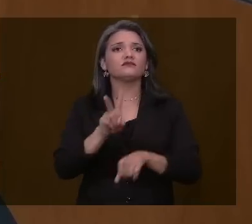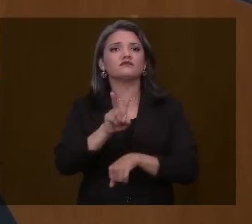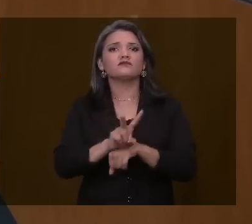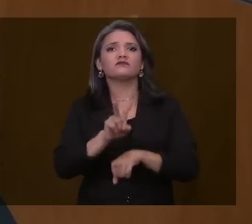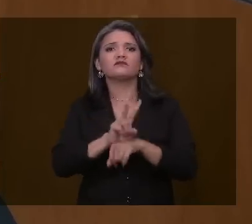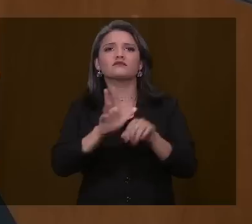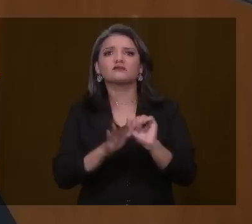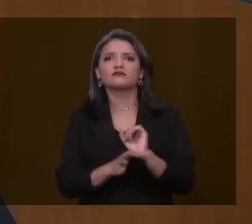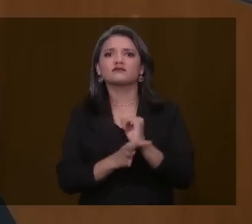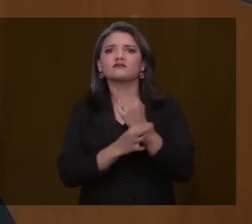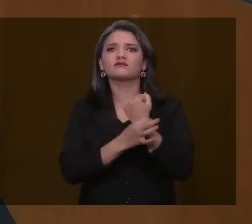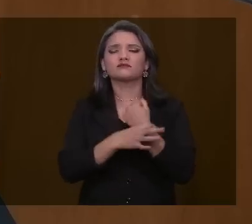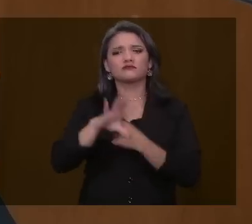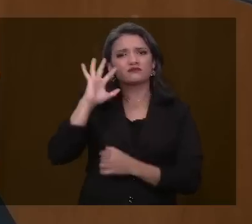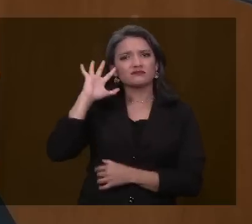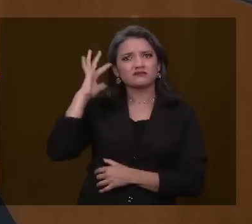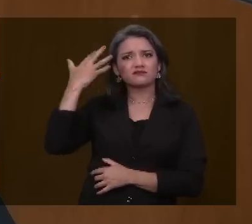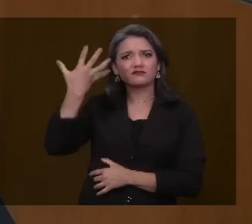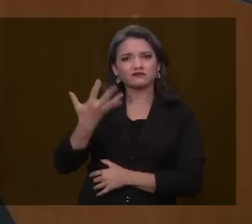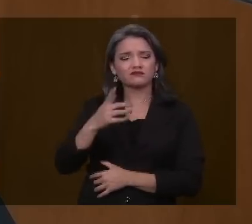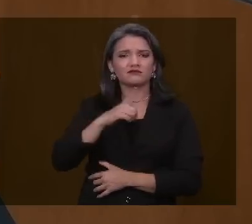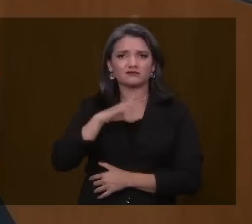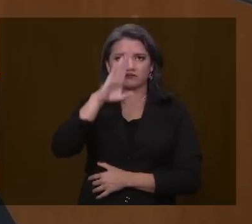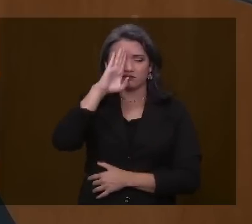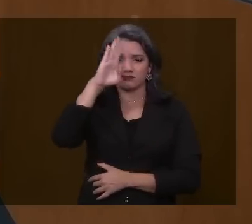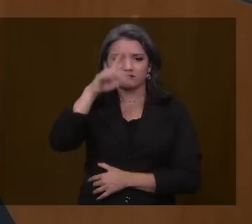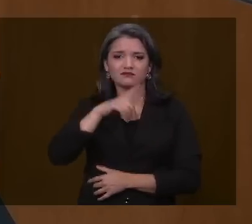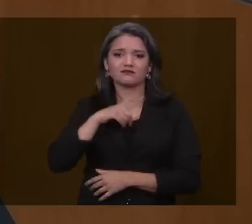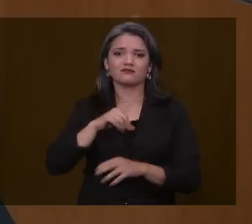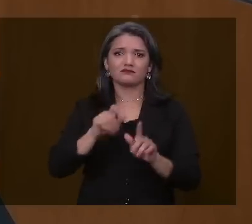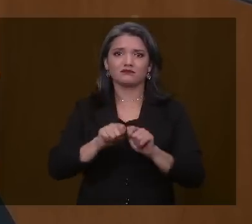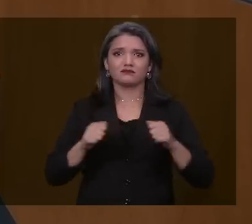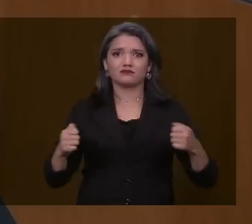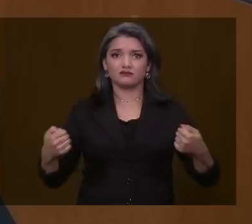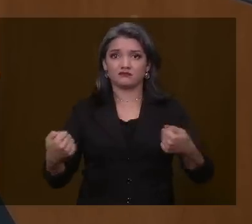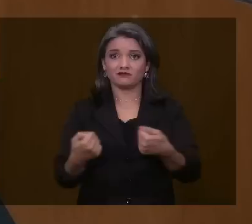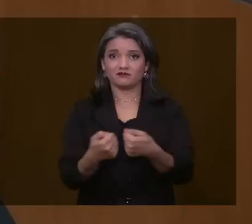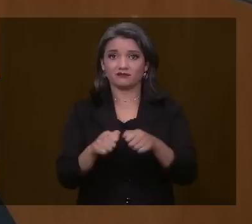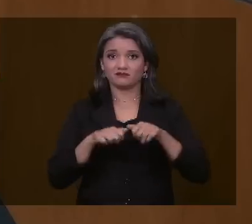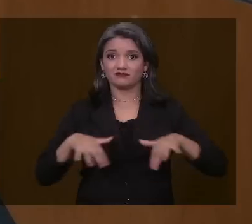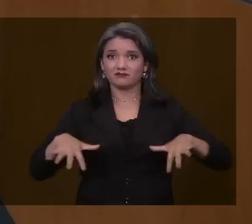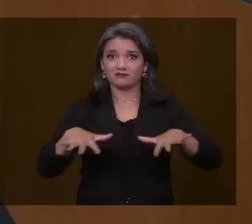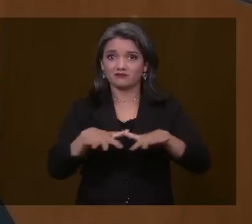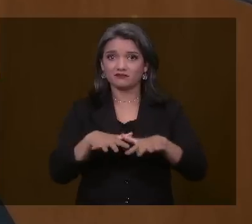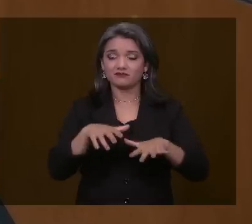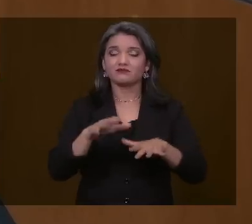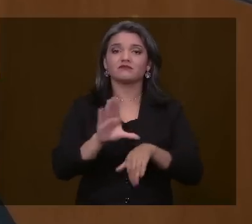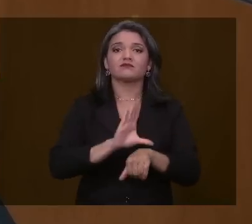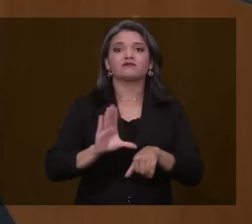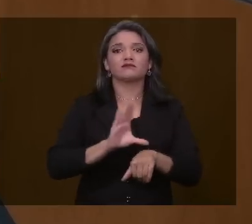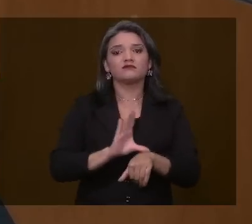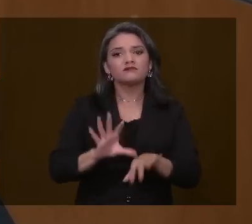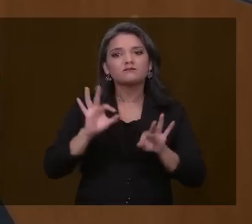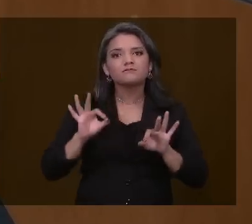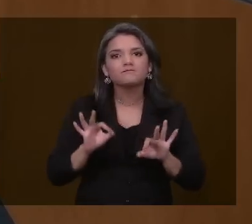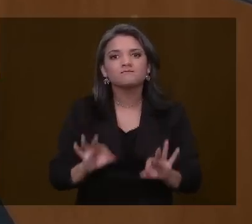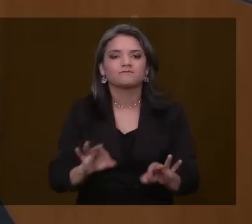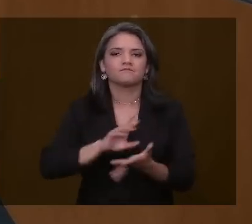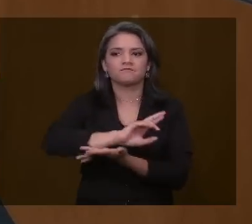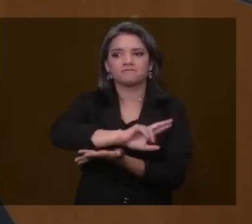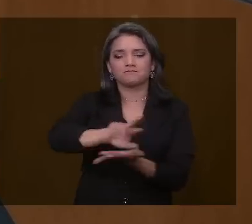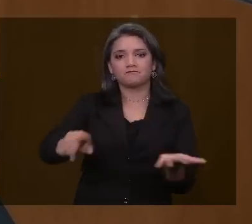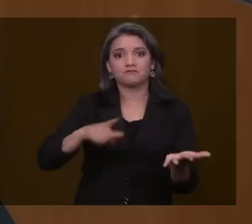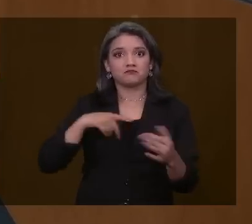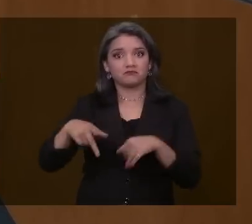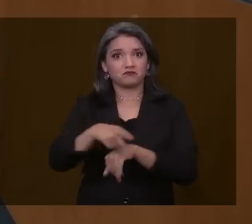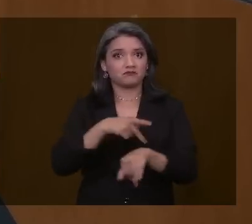A preservação das decisões fundamentais de uma Assembleia Nacional Constituinte legítima e plural. Ela deu ao país